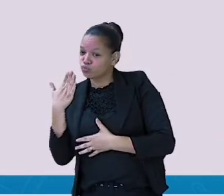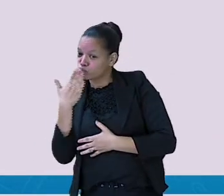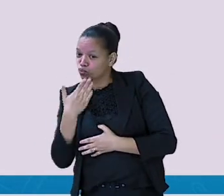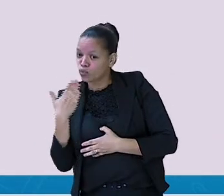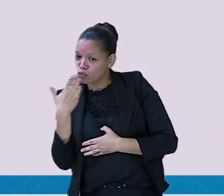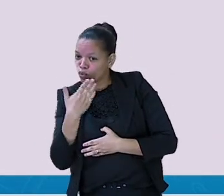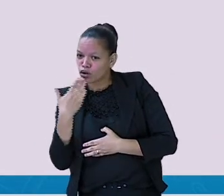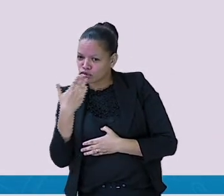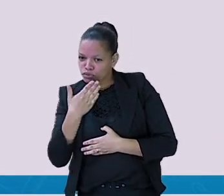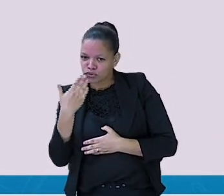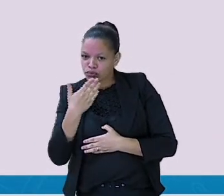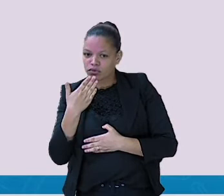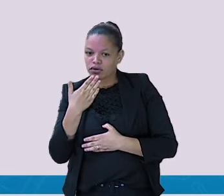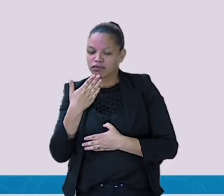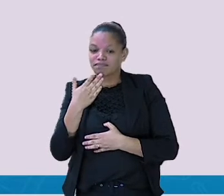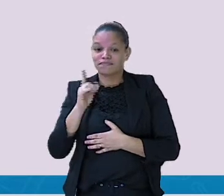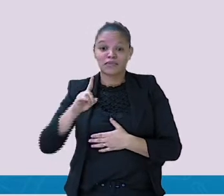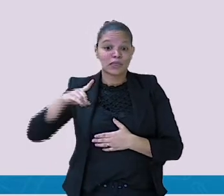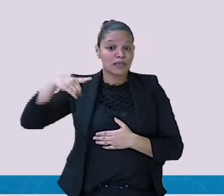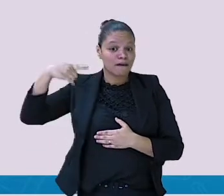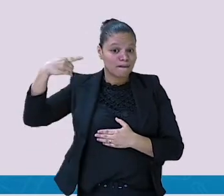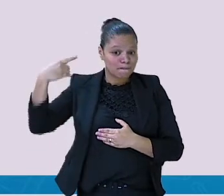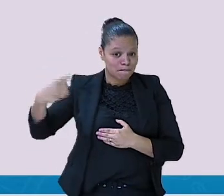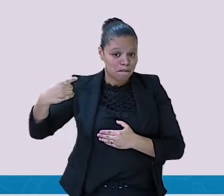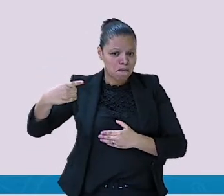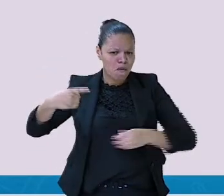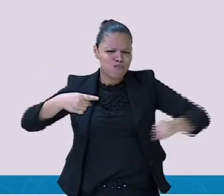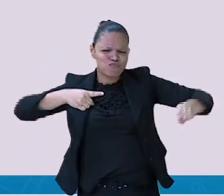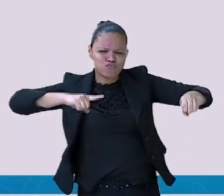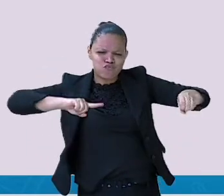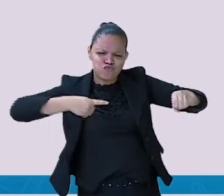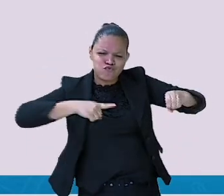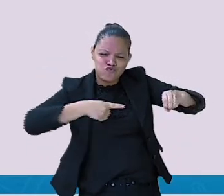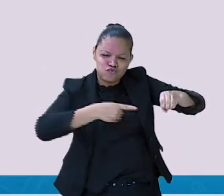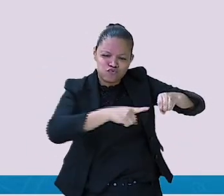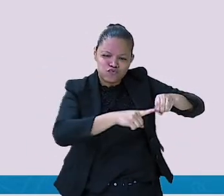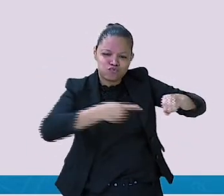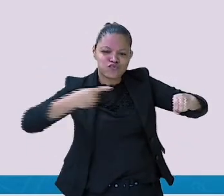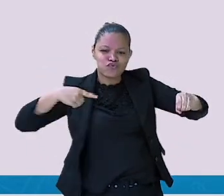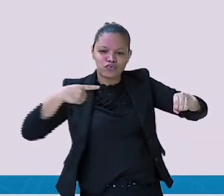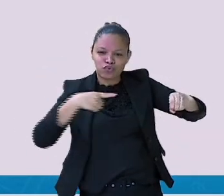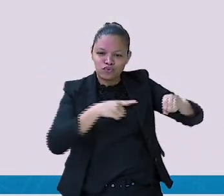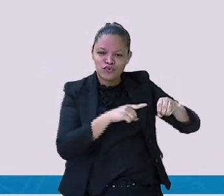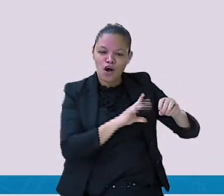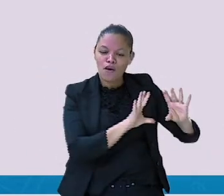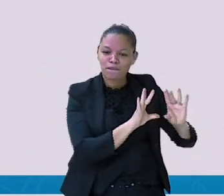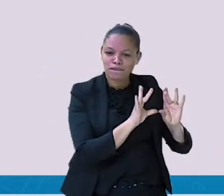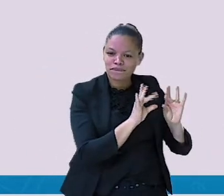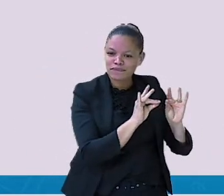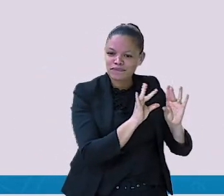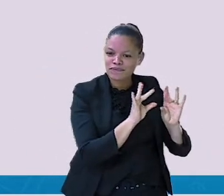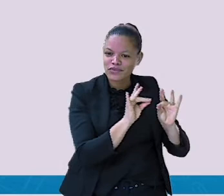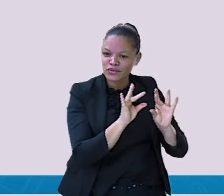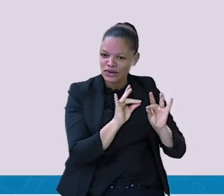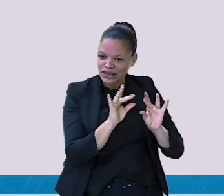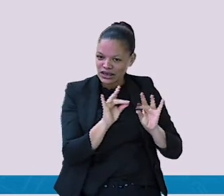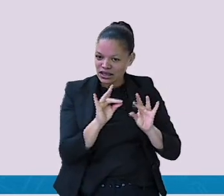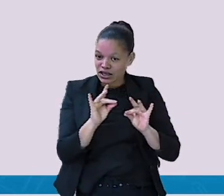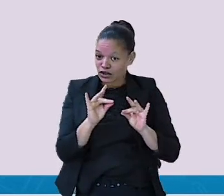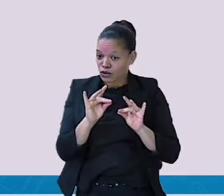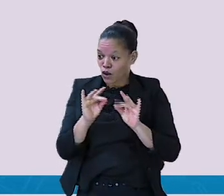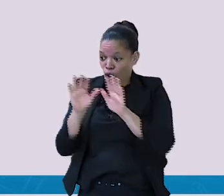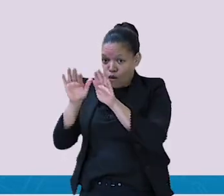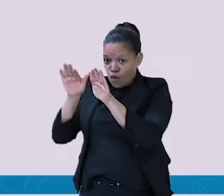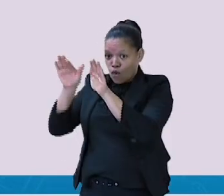açúcar, ou seja, depois daquele todo o processo de moer aquele caldo, eles levavam então esse caldo para as caldeiras, que